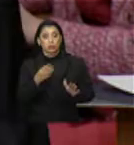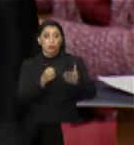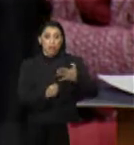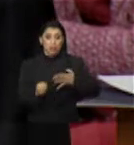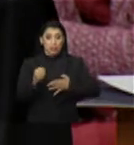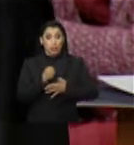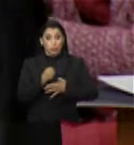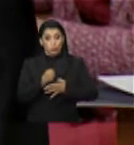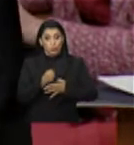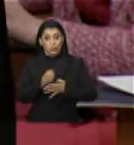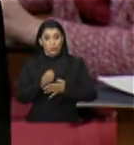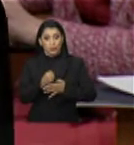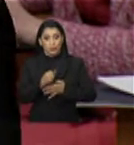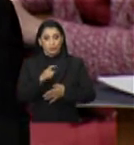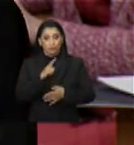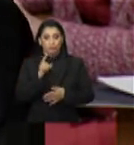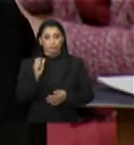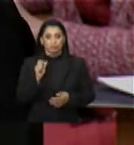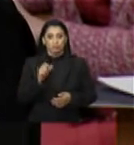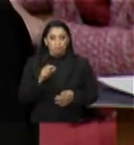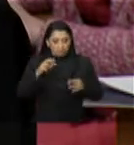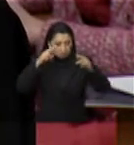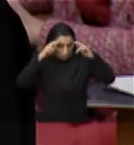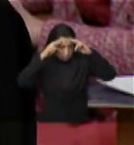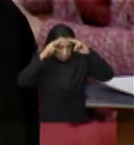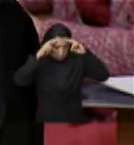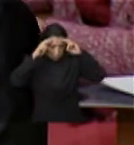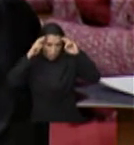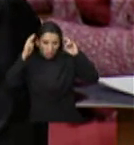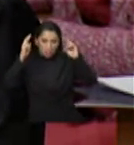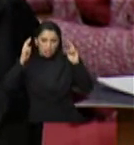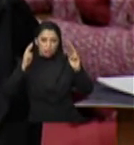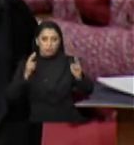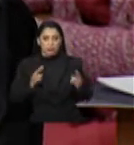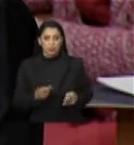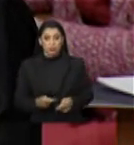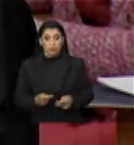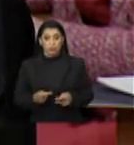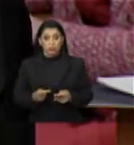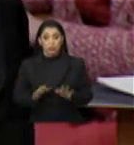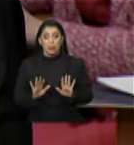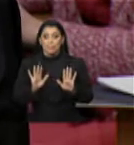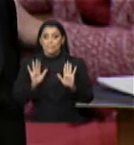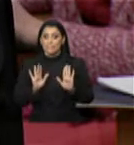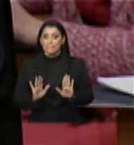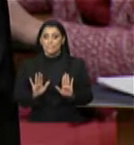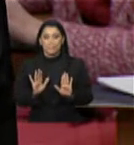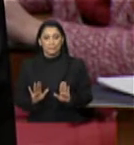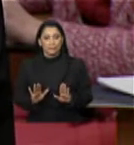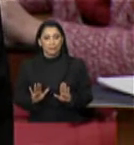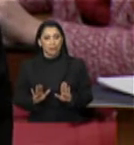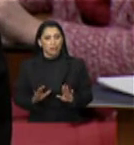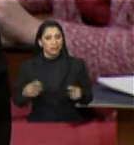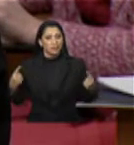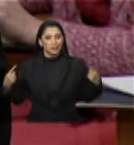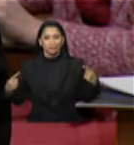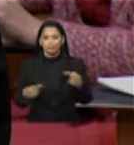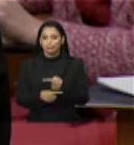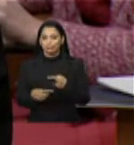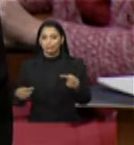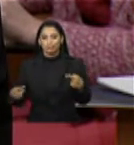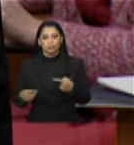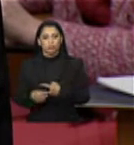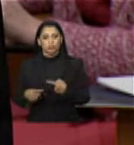particular com todo respeito esse argumento é absolutamente desconectado